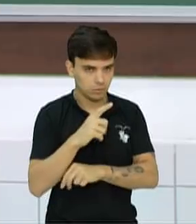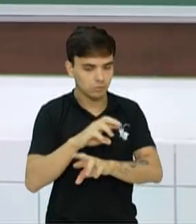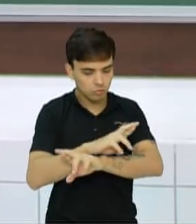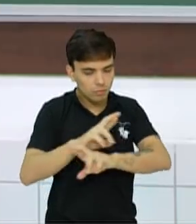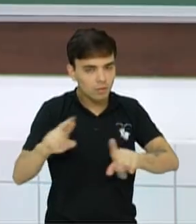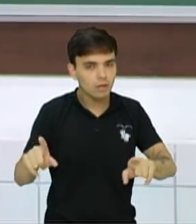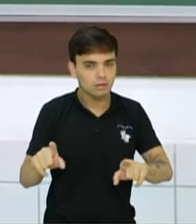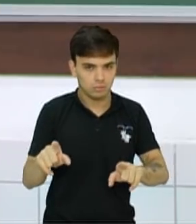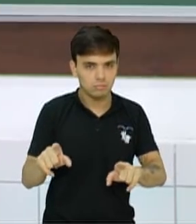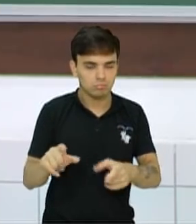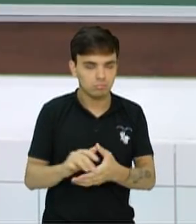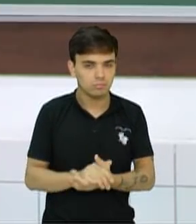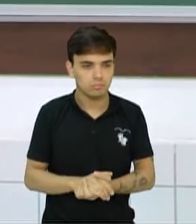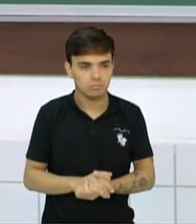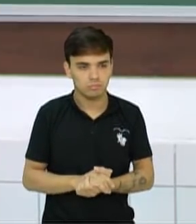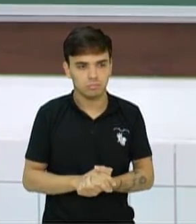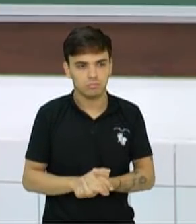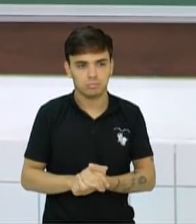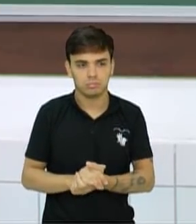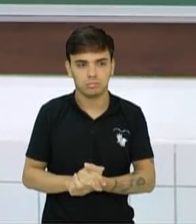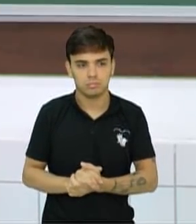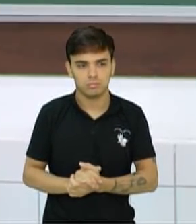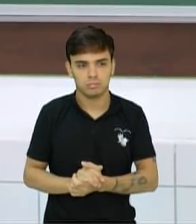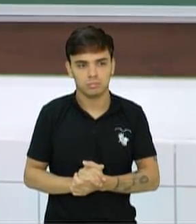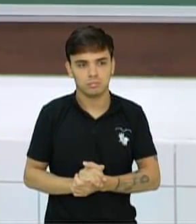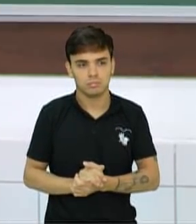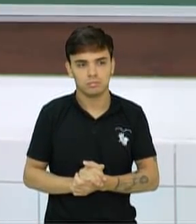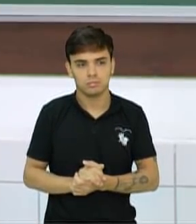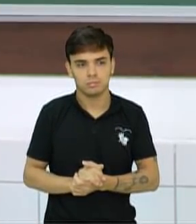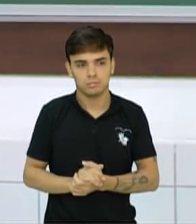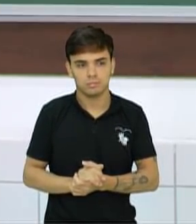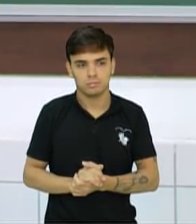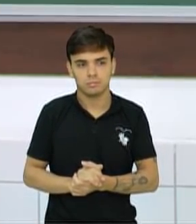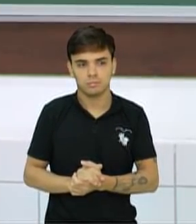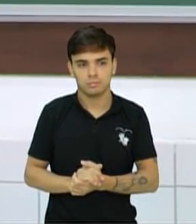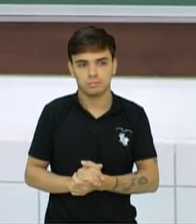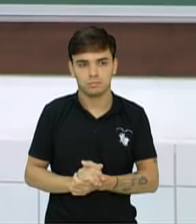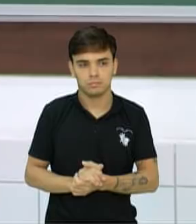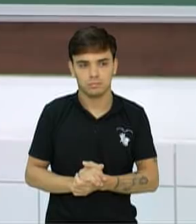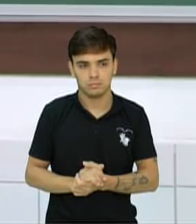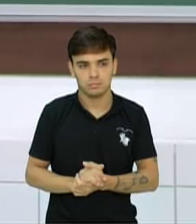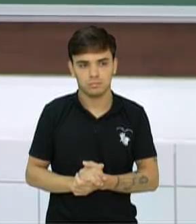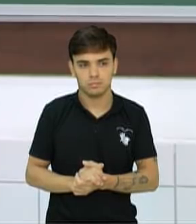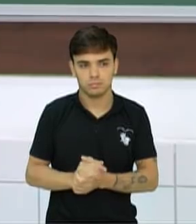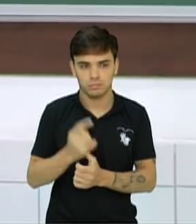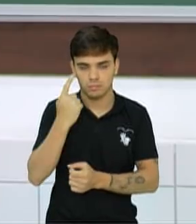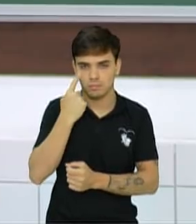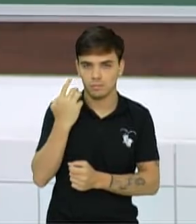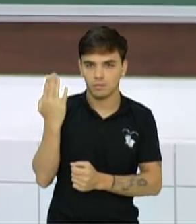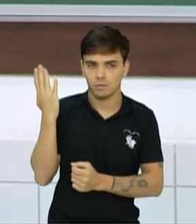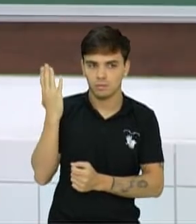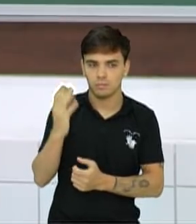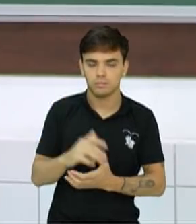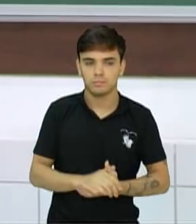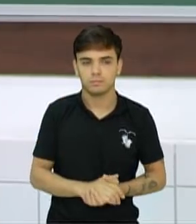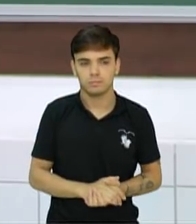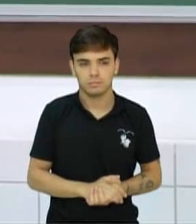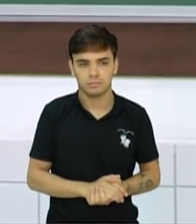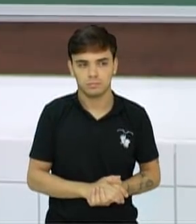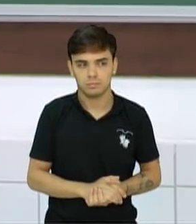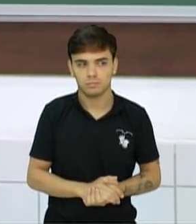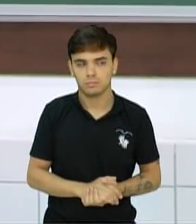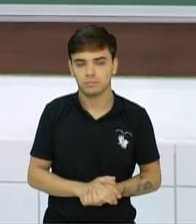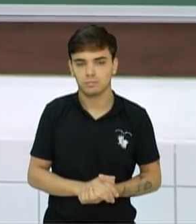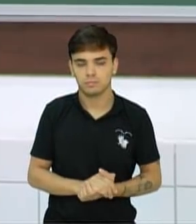diferentes, adenina, citosina, guanina e timina, no RNA, adenina, citosina, guanina e